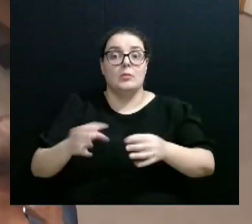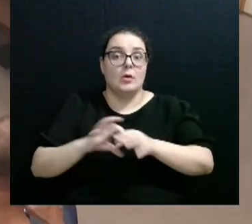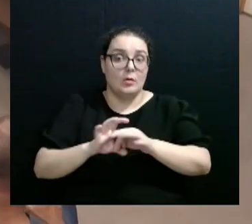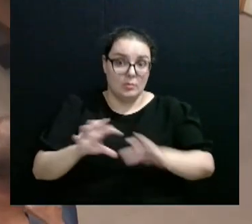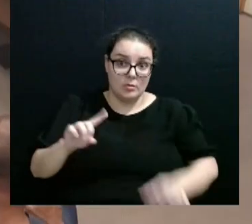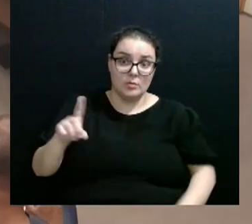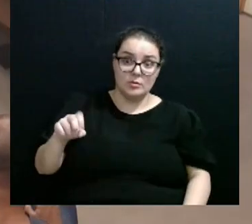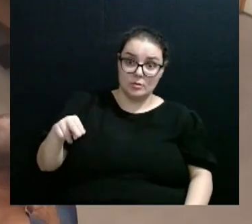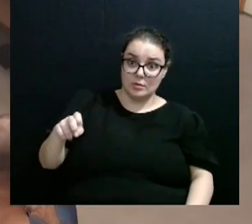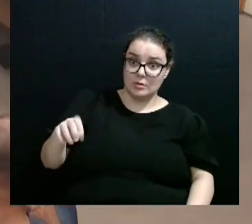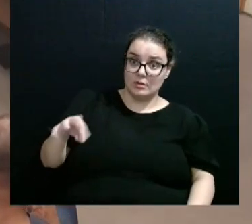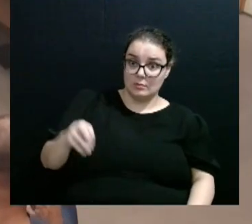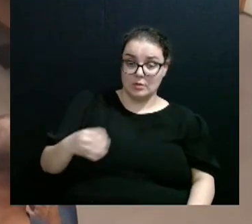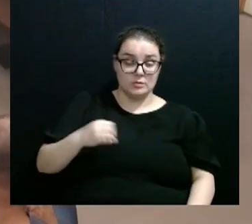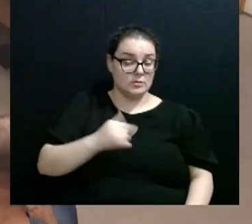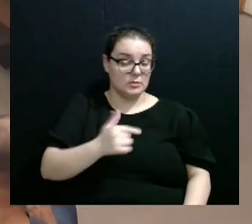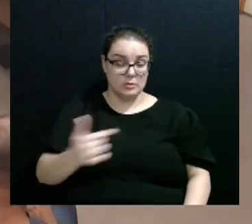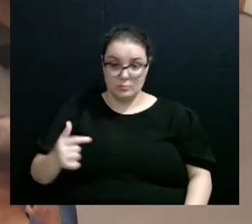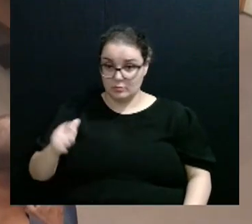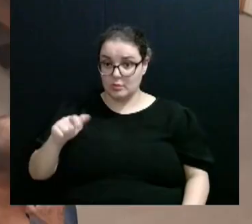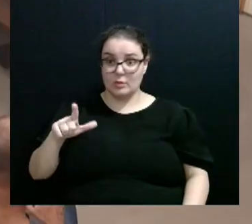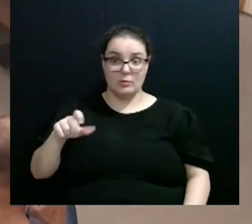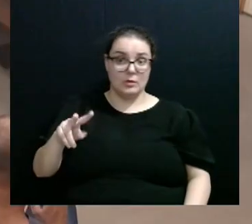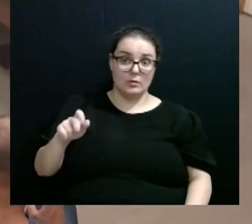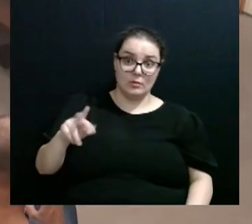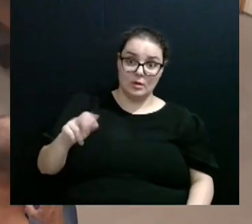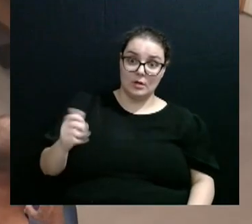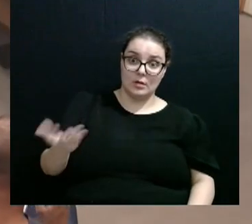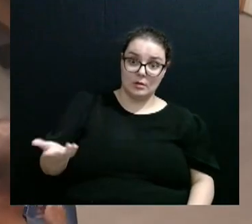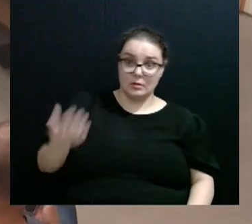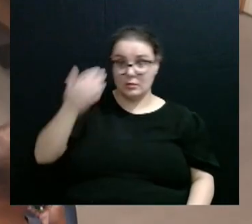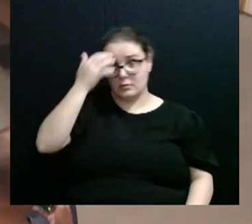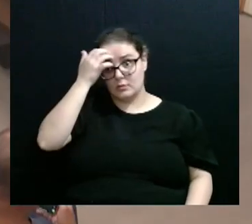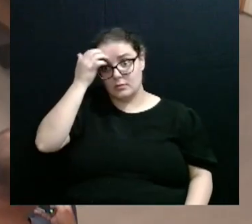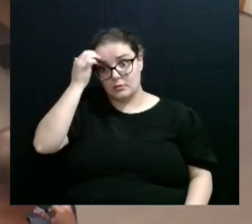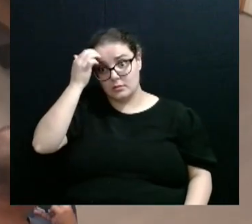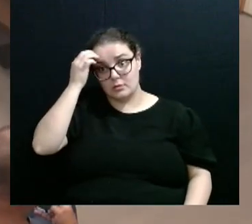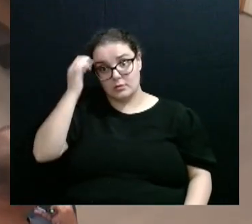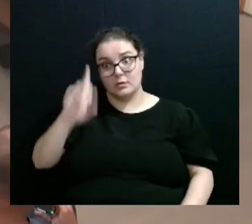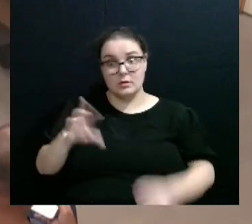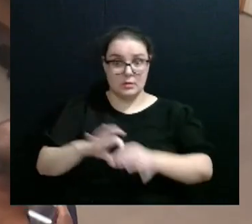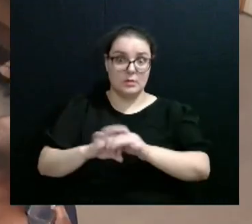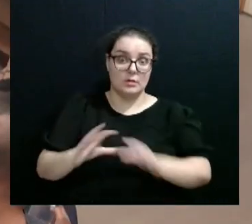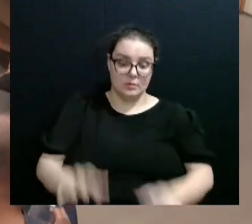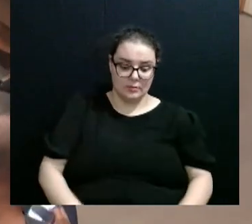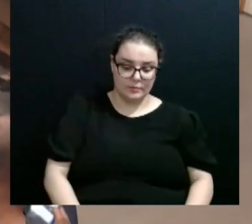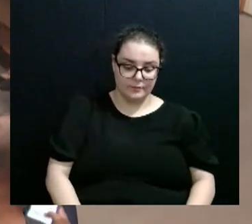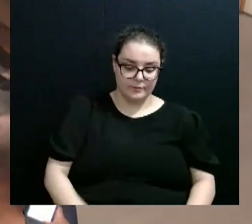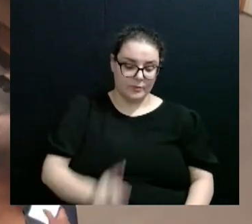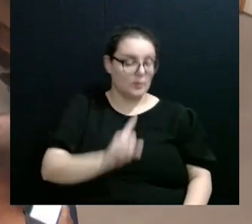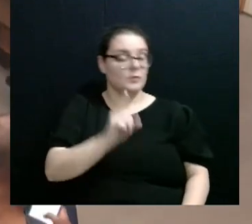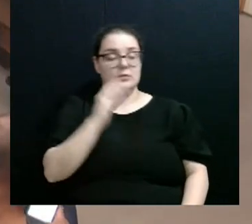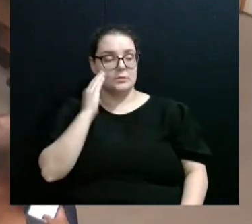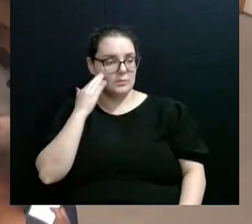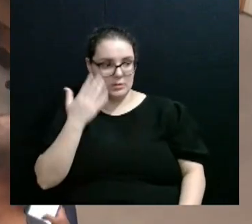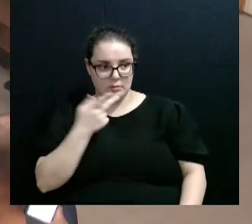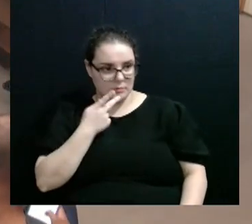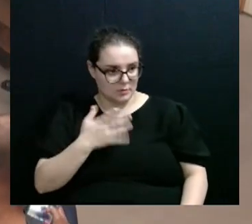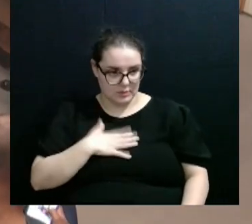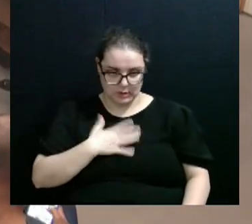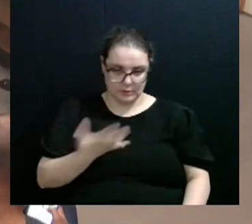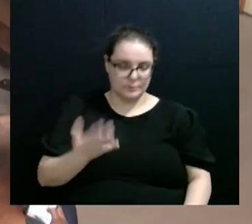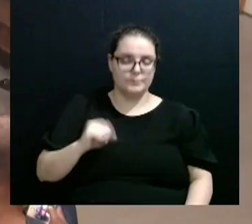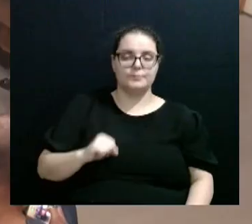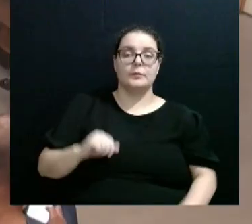Então, se você não tem um alvará, provavelmente que não permite. Você não entendeu a minha colocação. Quer dizer, muitas vezes